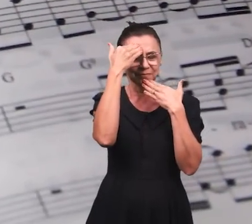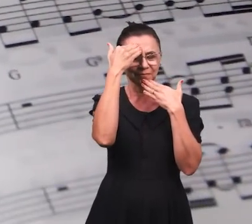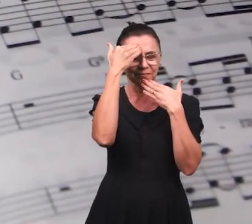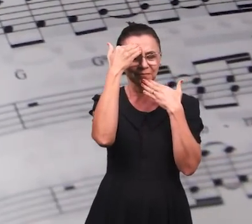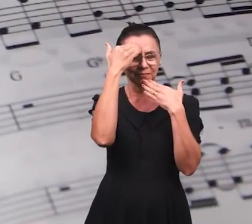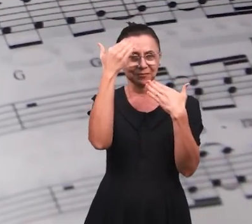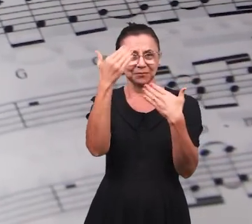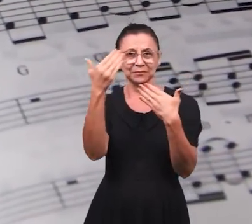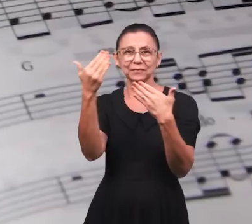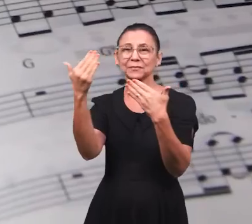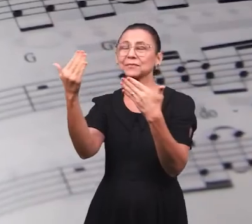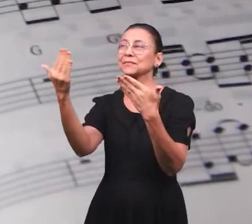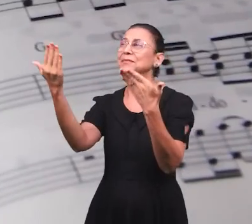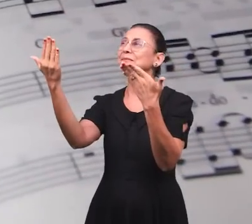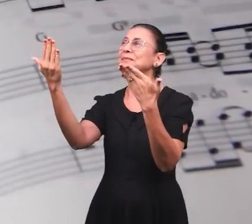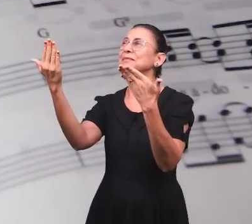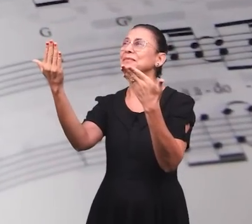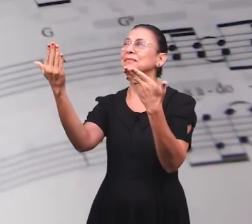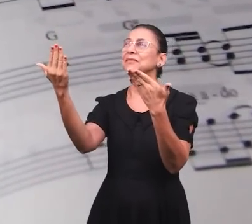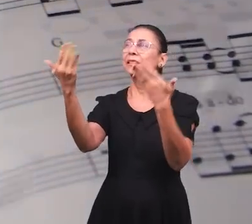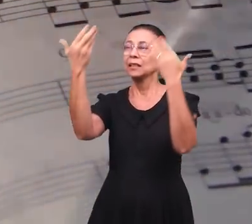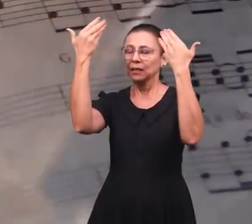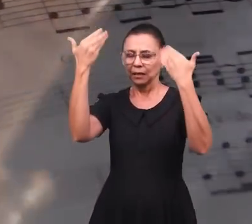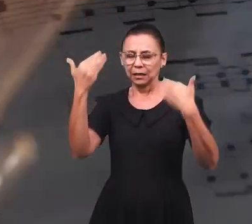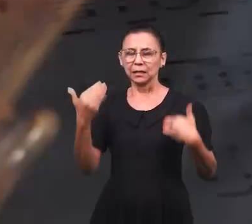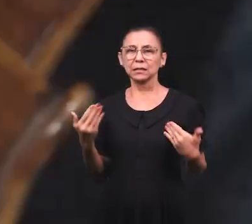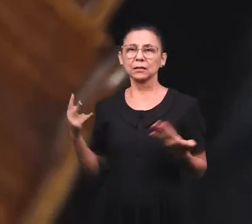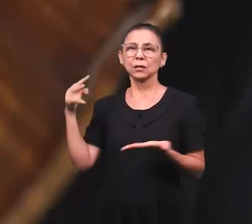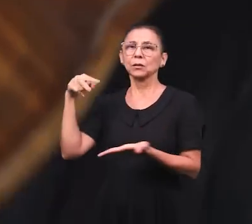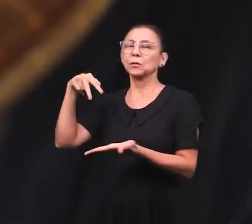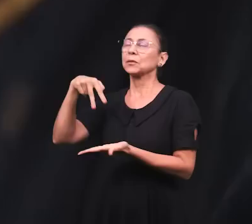louvor, minha gratidão.